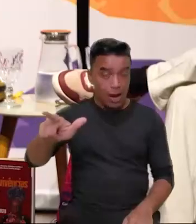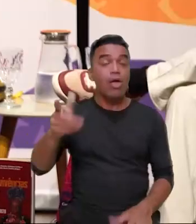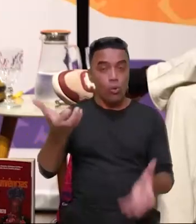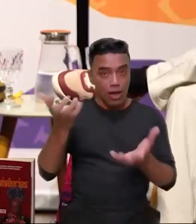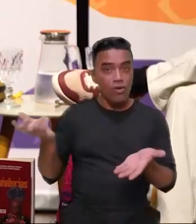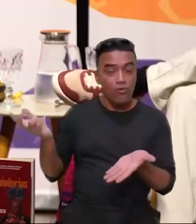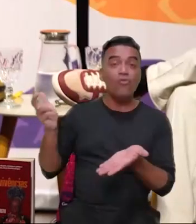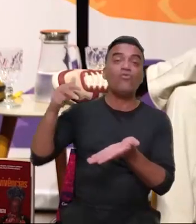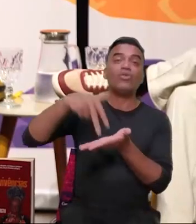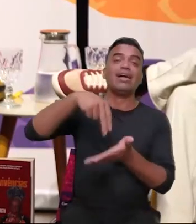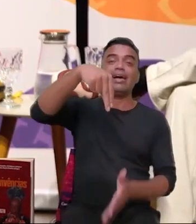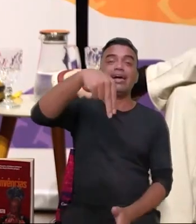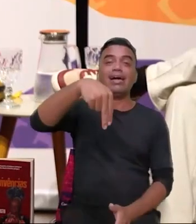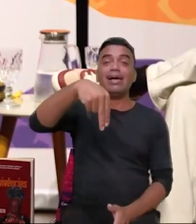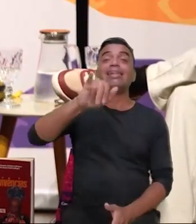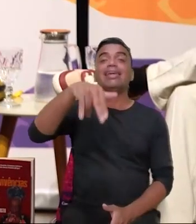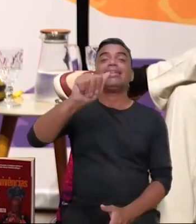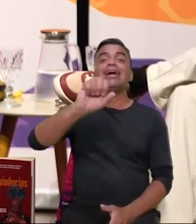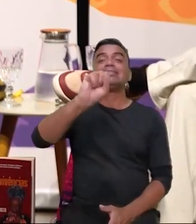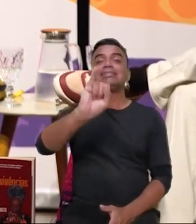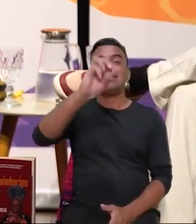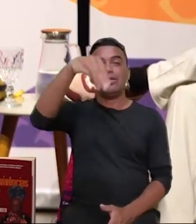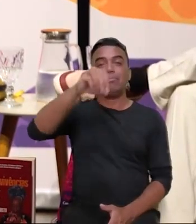voltar, eu quero voltar a Nina Simone.